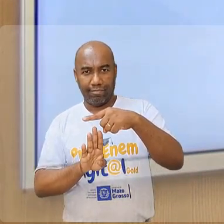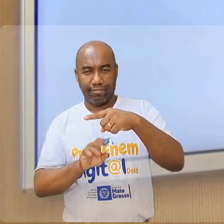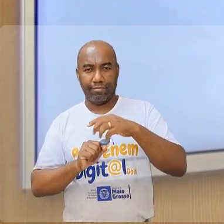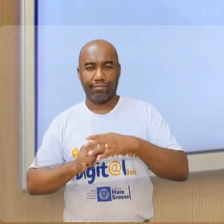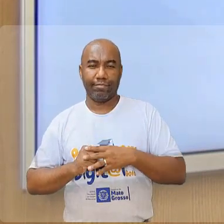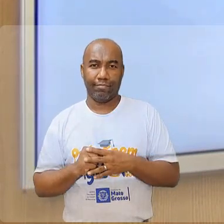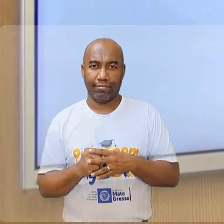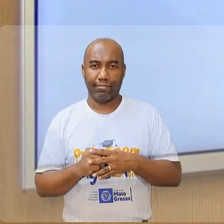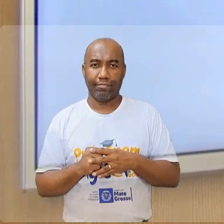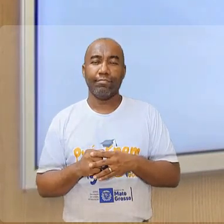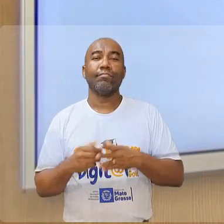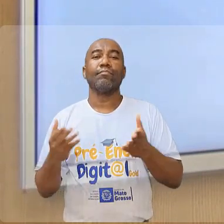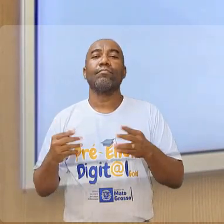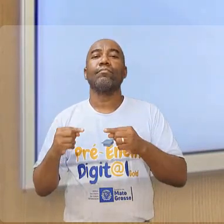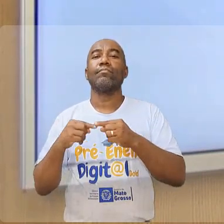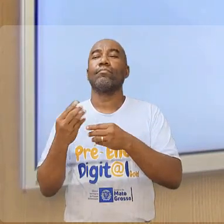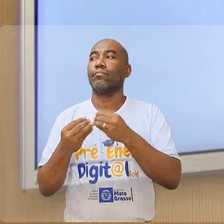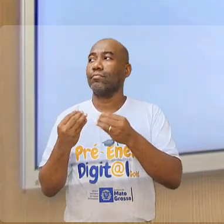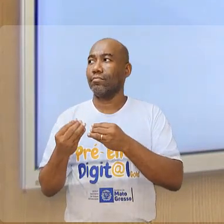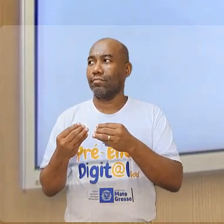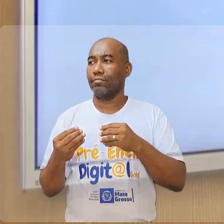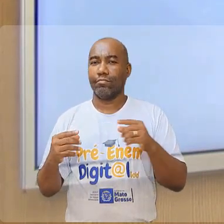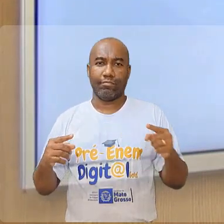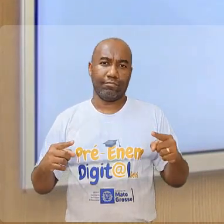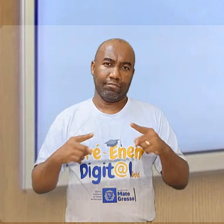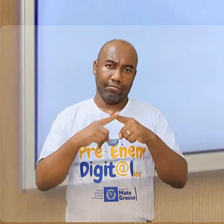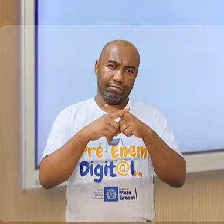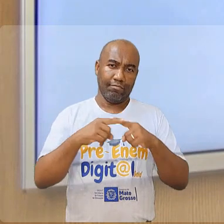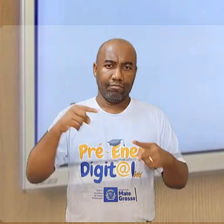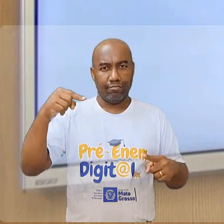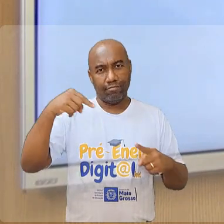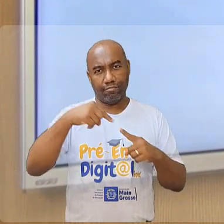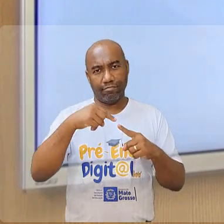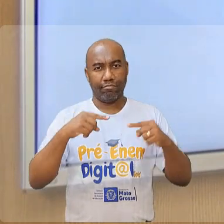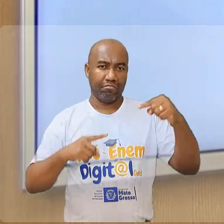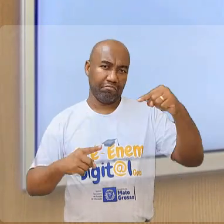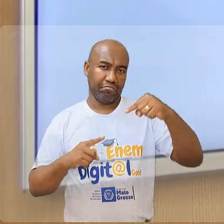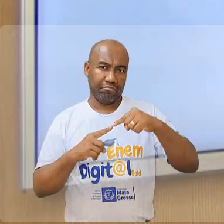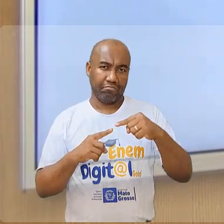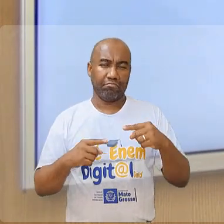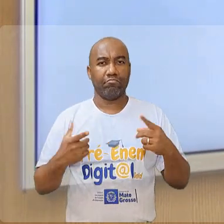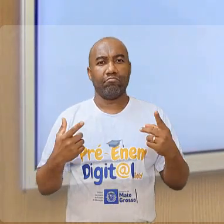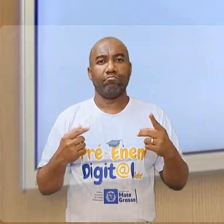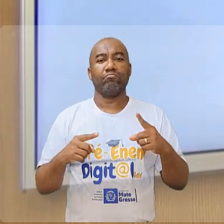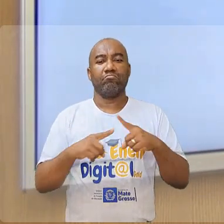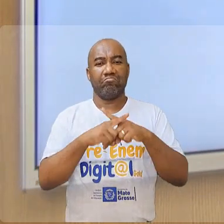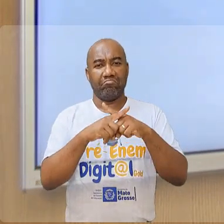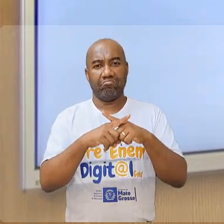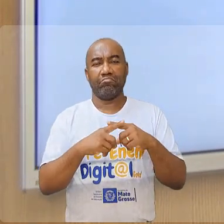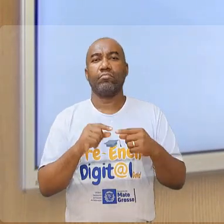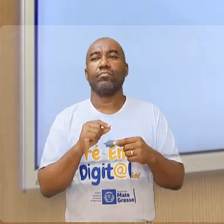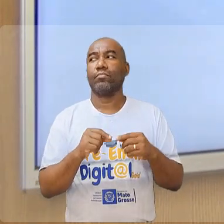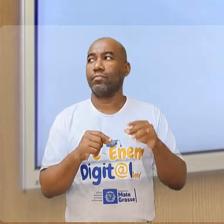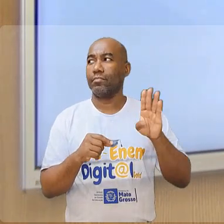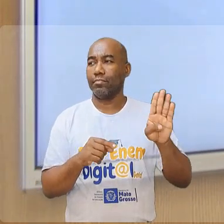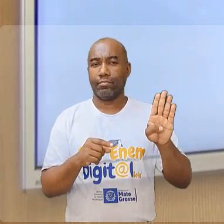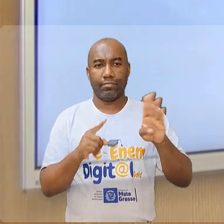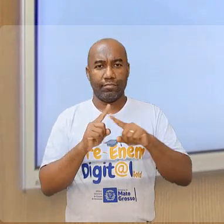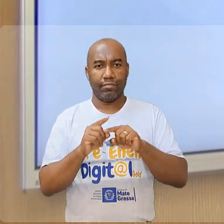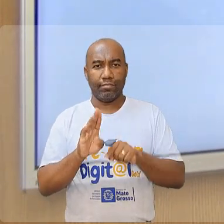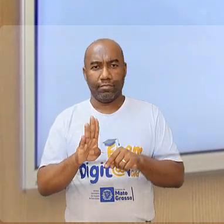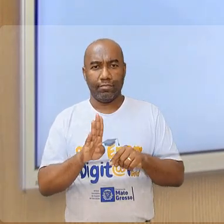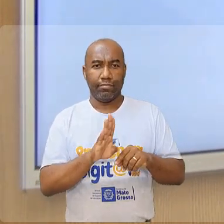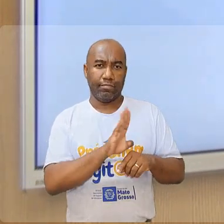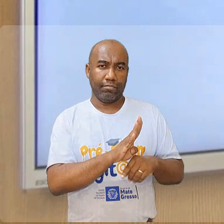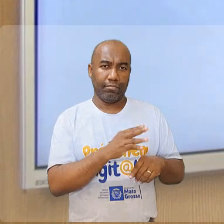isso que a gente faz aqui ó multiplicar cruzado o proporcionalmente melhor falando né mais bonito de falar Olá vezes B